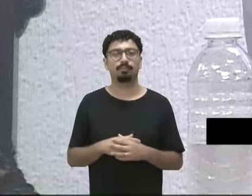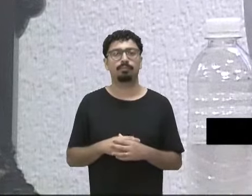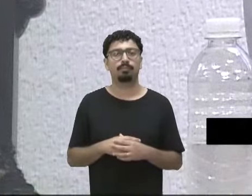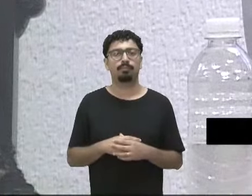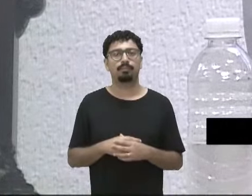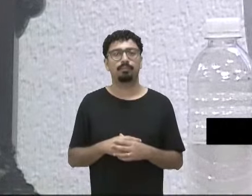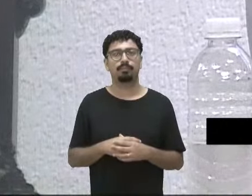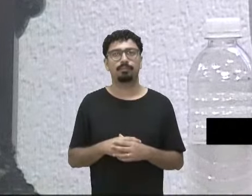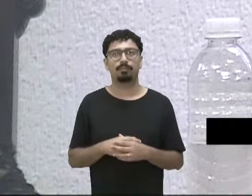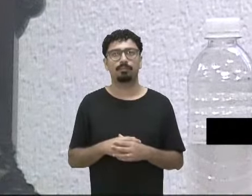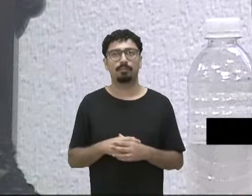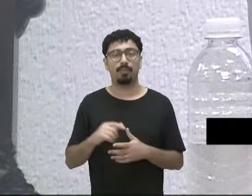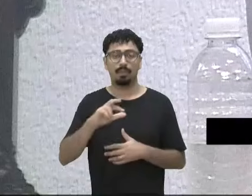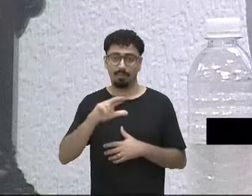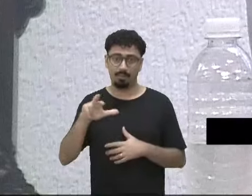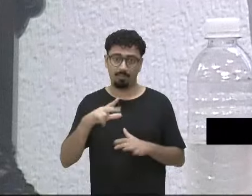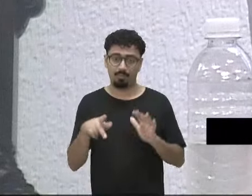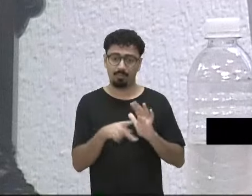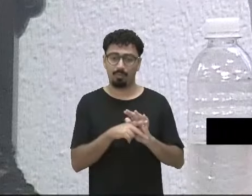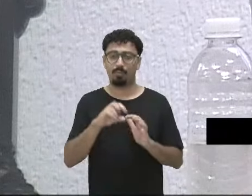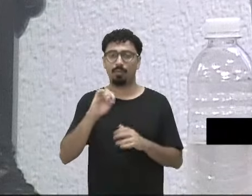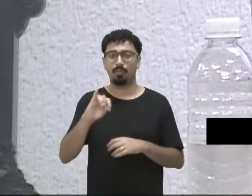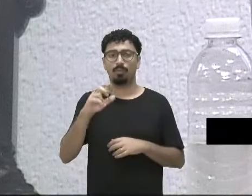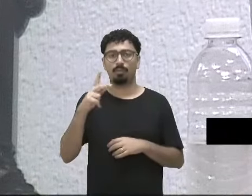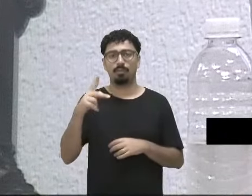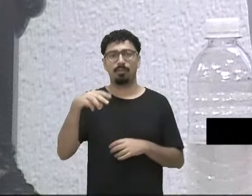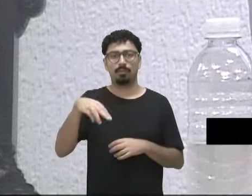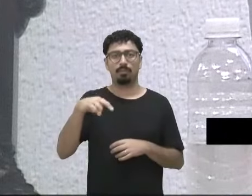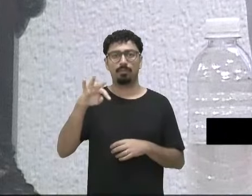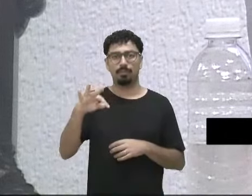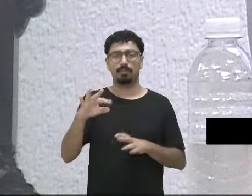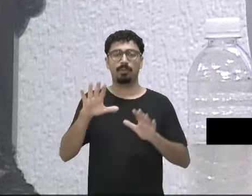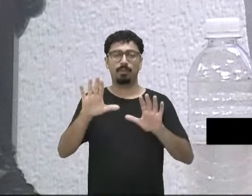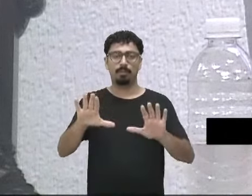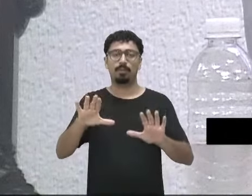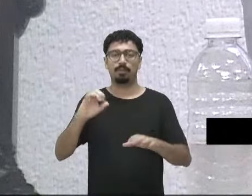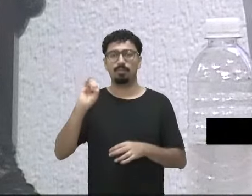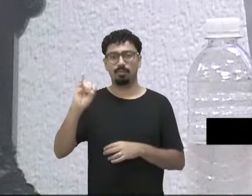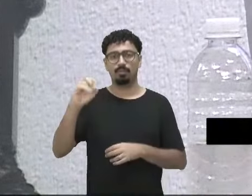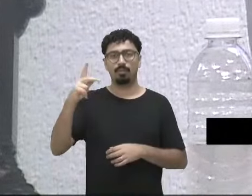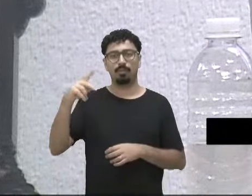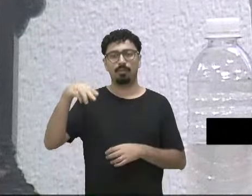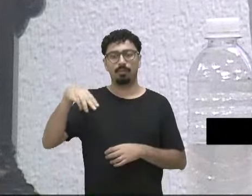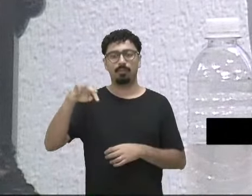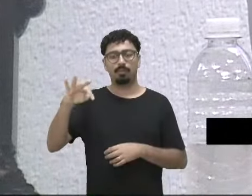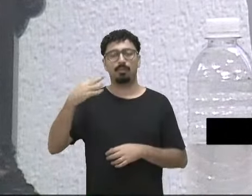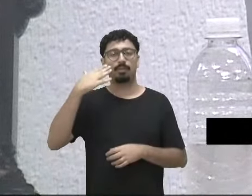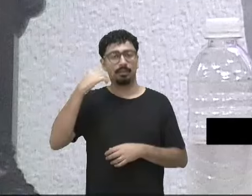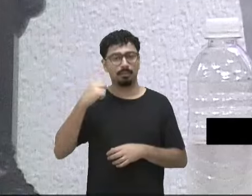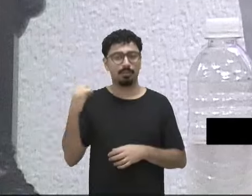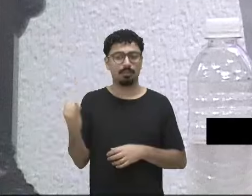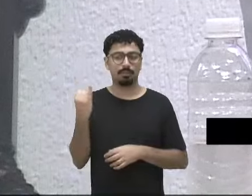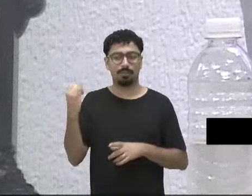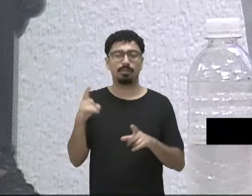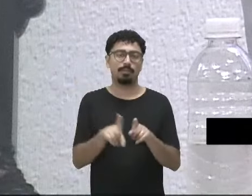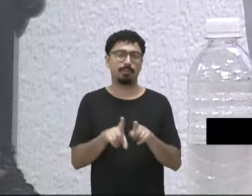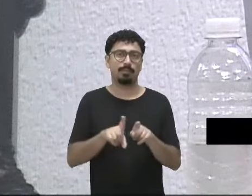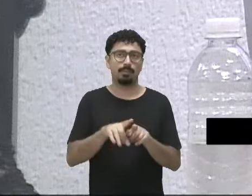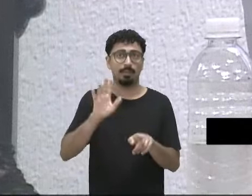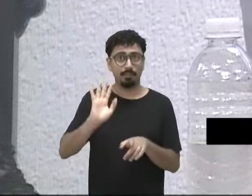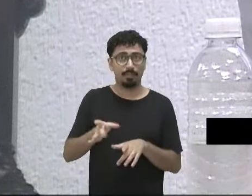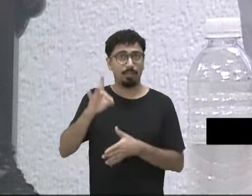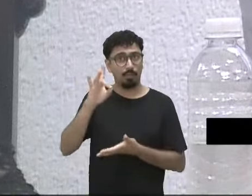ela não é de uma atribuição do Instituto, mas o Instituto, sabedor da importância dela, tanto já oficiou